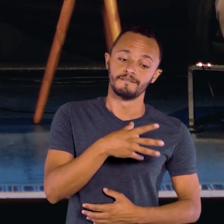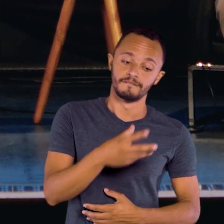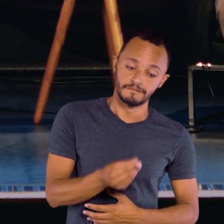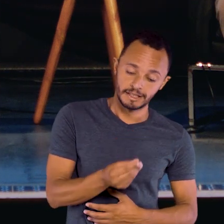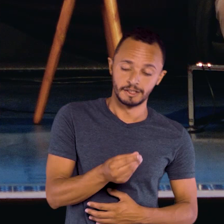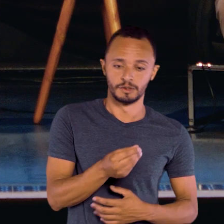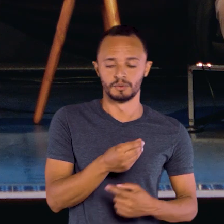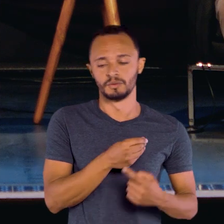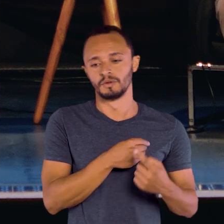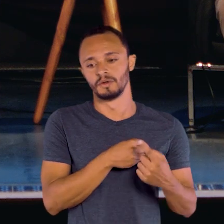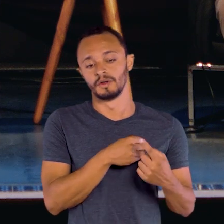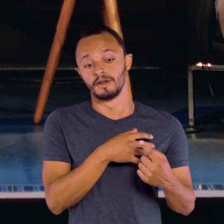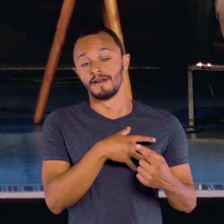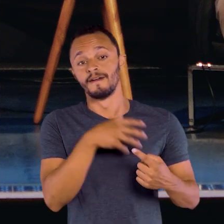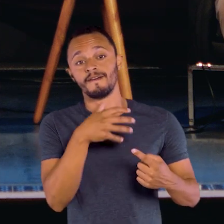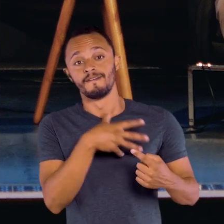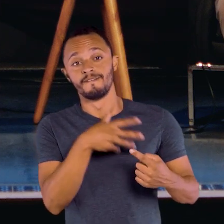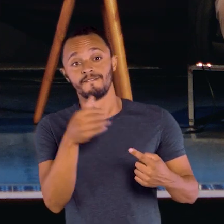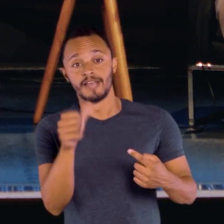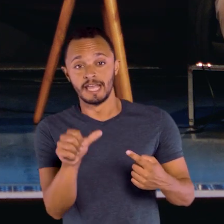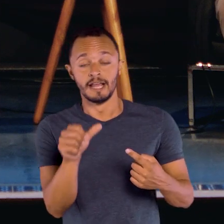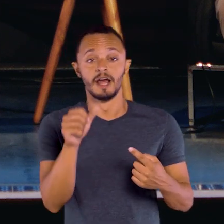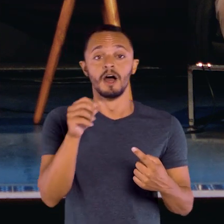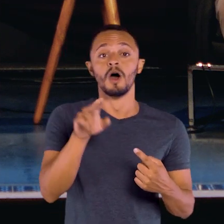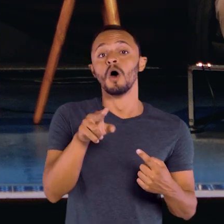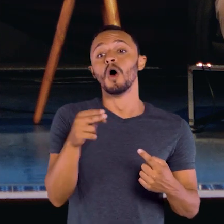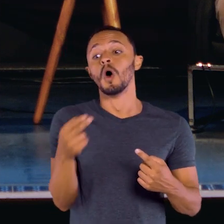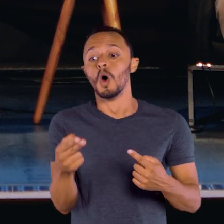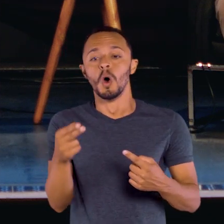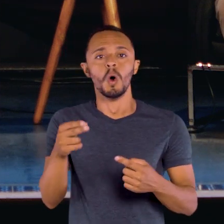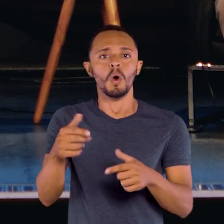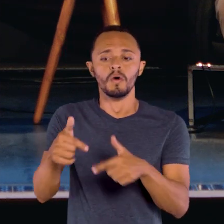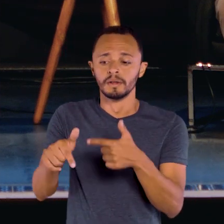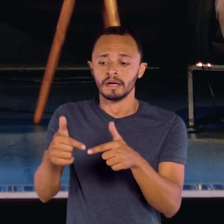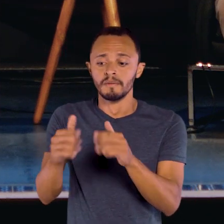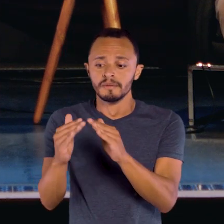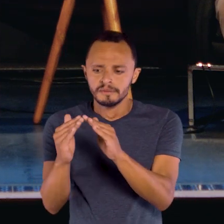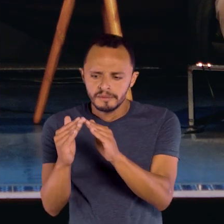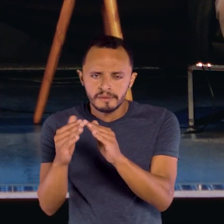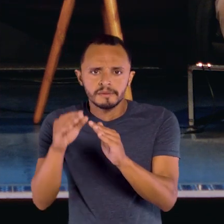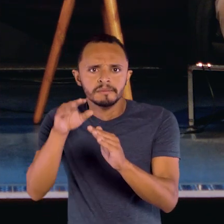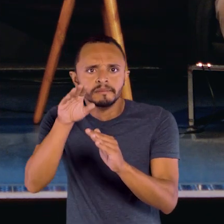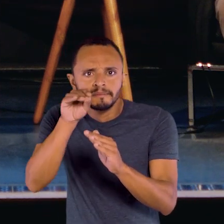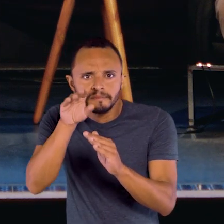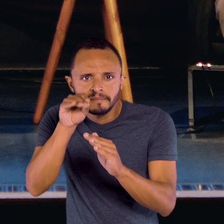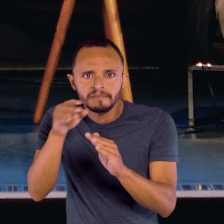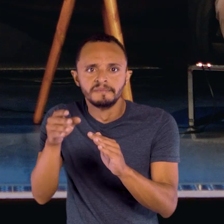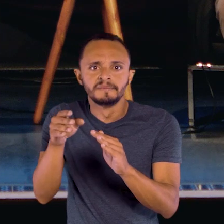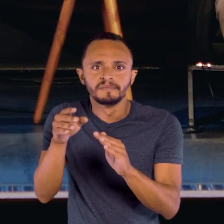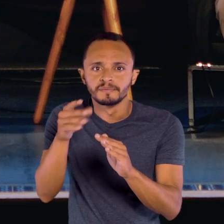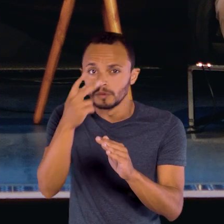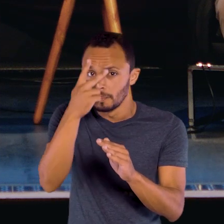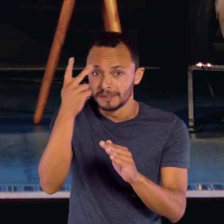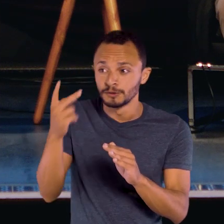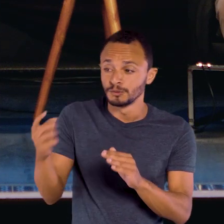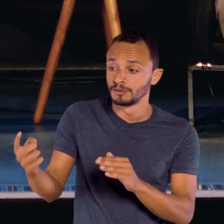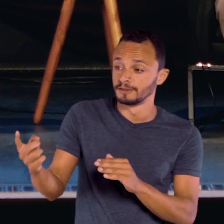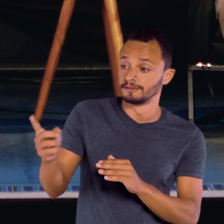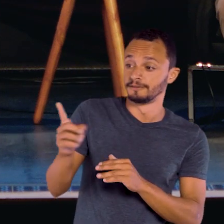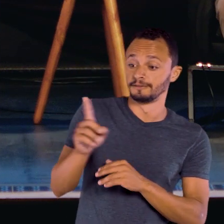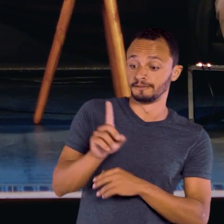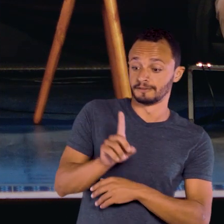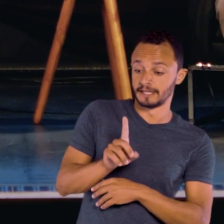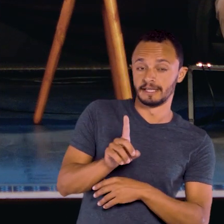filho, filha, ou se você não foi empregada doméstica, empregado doméstico, algum dia uma pessoa dessas trabalhou